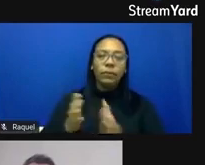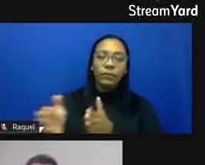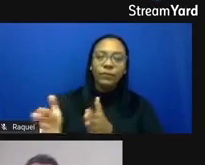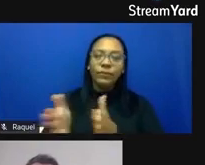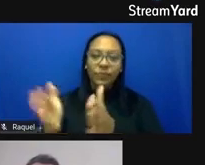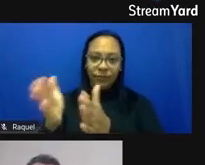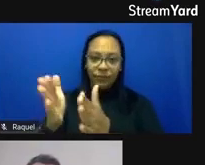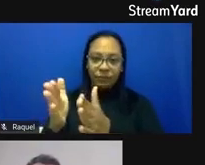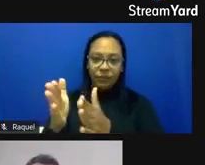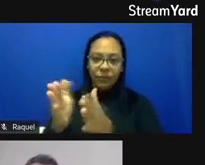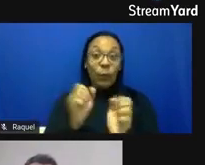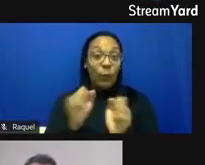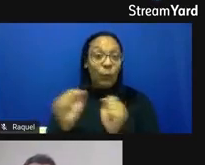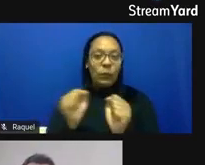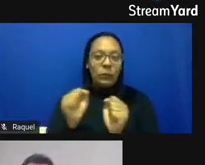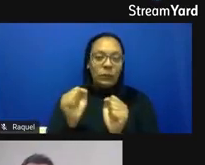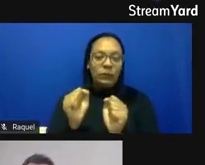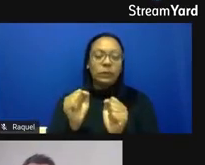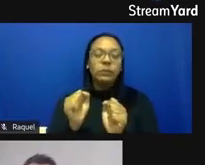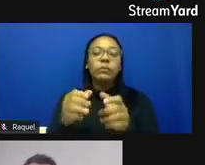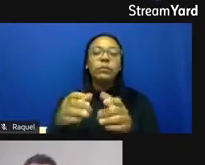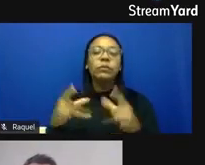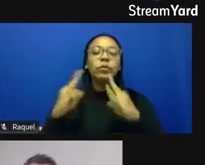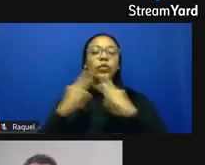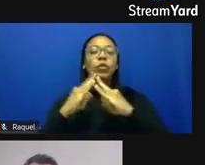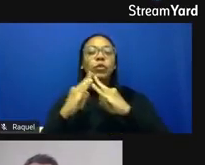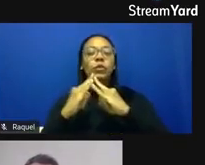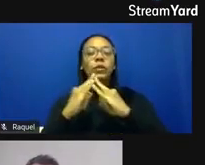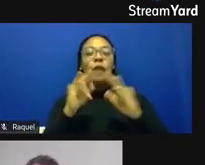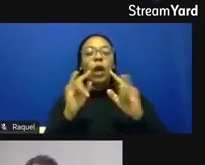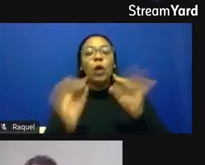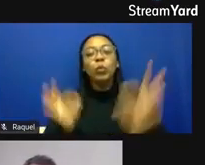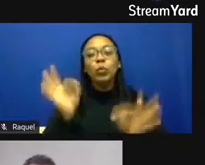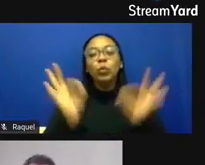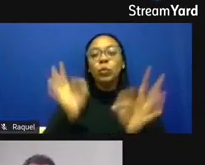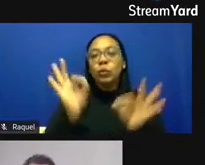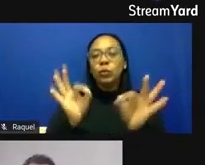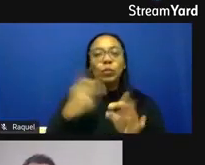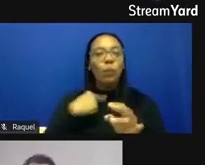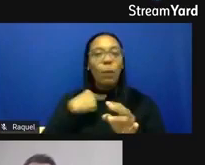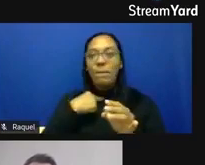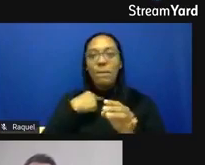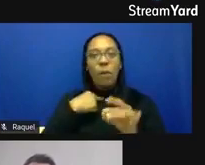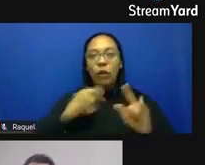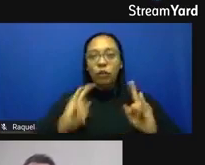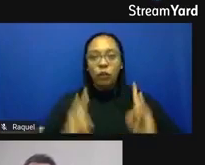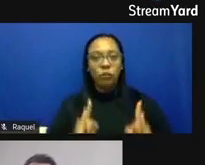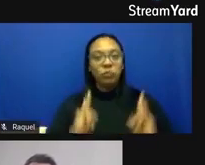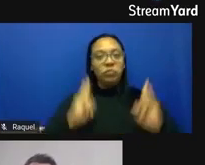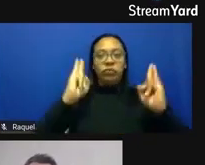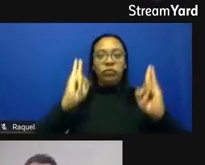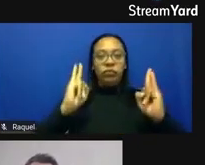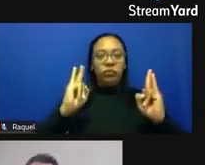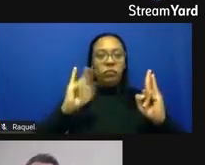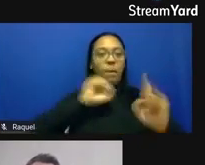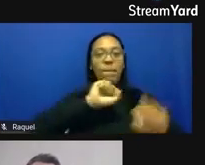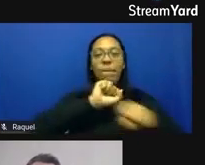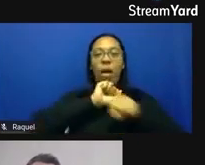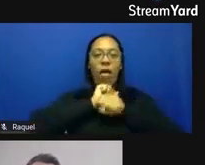Poder Judiciário não pode ficar encastelado dentro de um prédio de justiça, dentro de um tribunal, dentro de uma sala